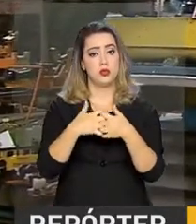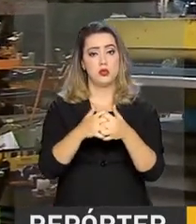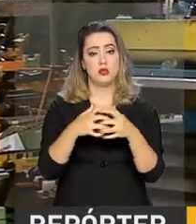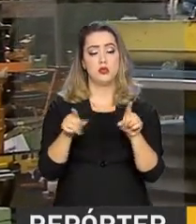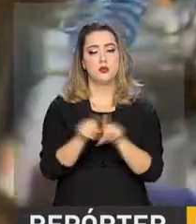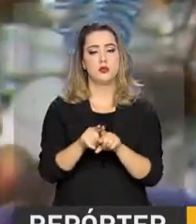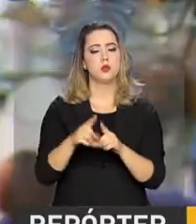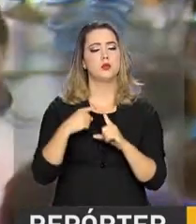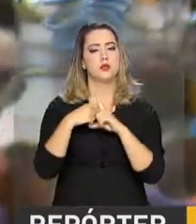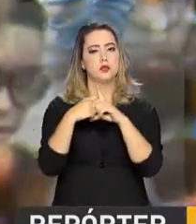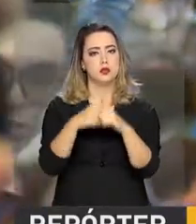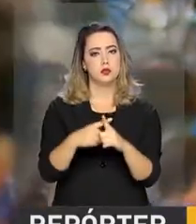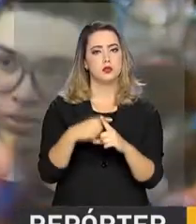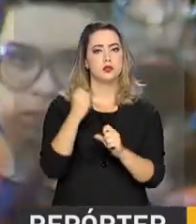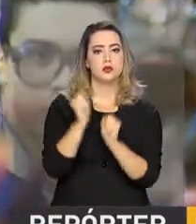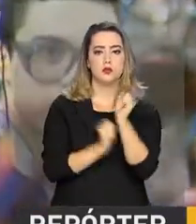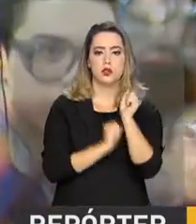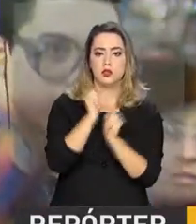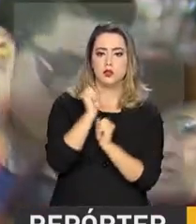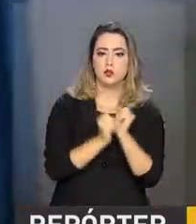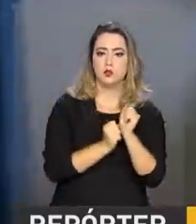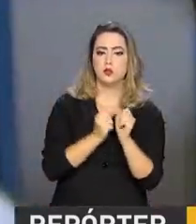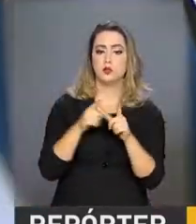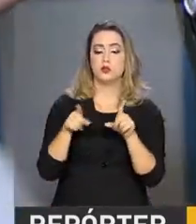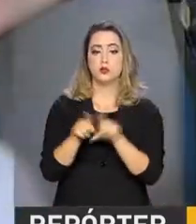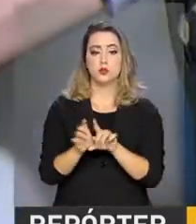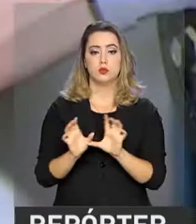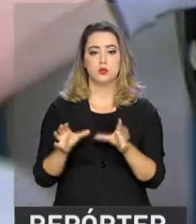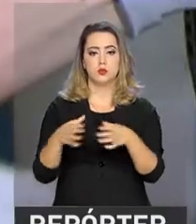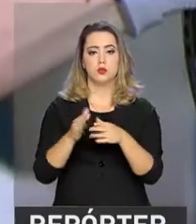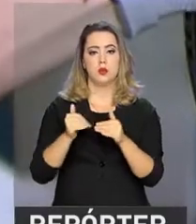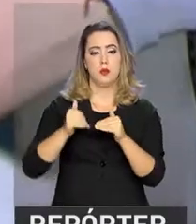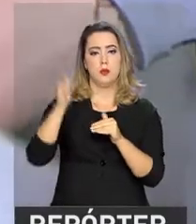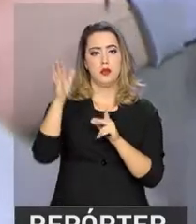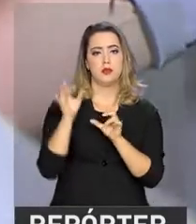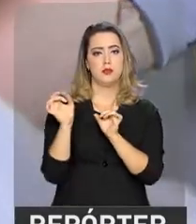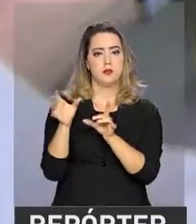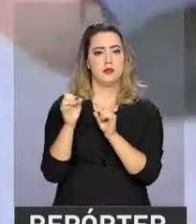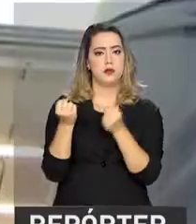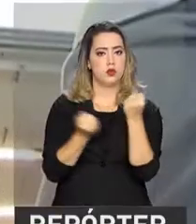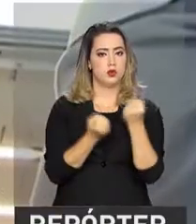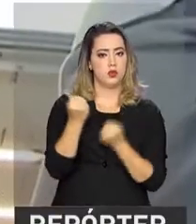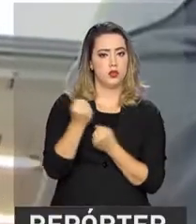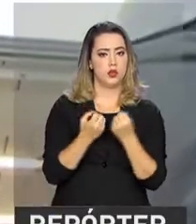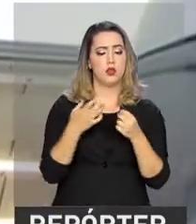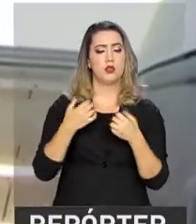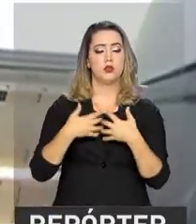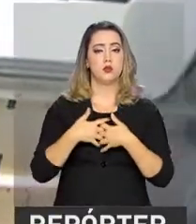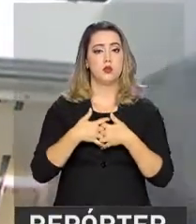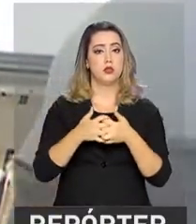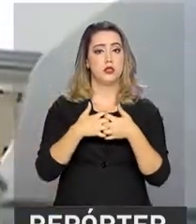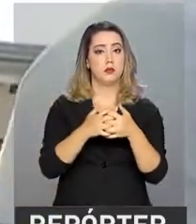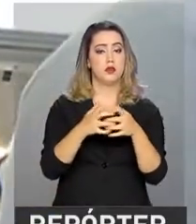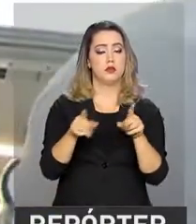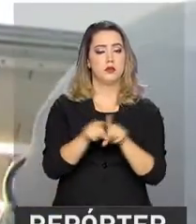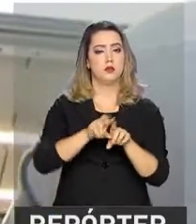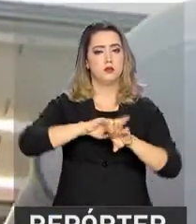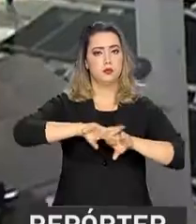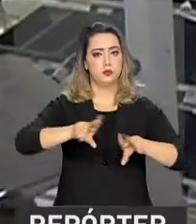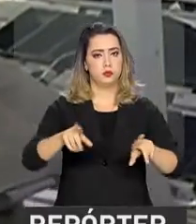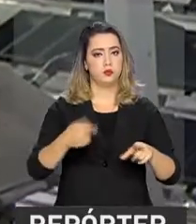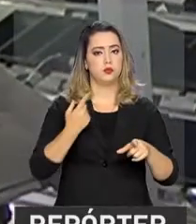o setor foi impulsionado em grande parte pelo aumento na fabricação de automóveis caminhão-trator para reboques e semi